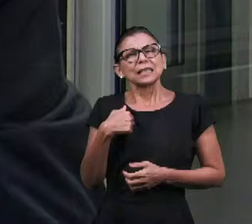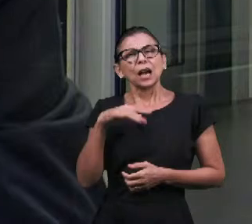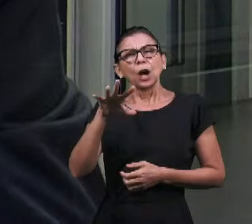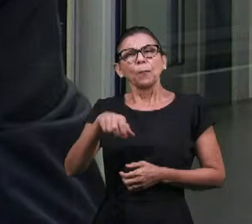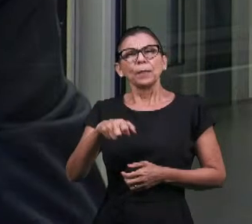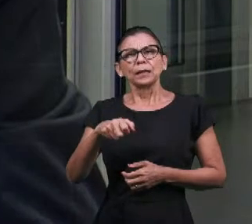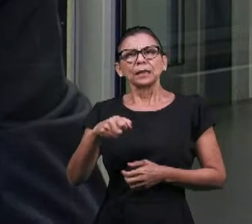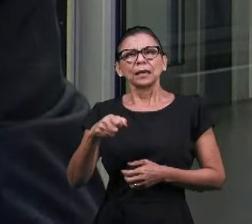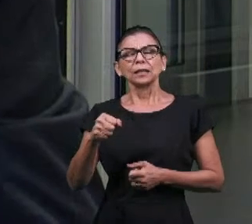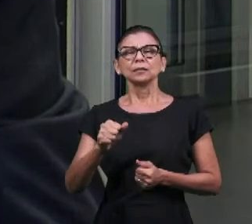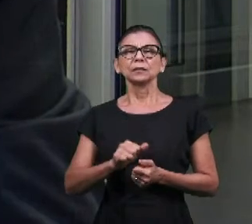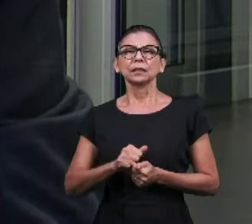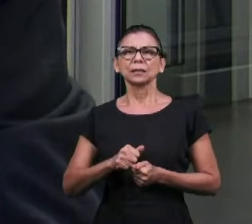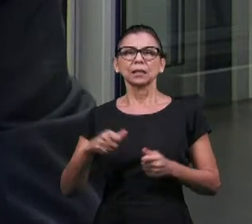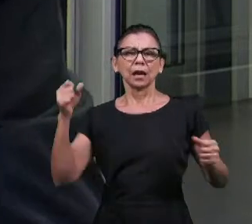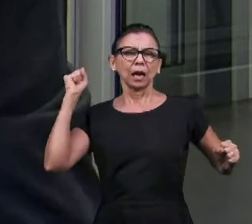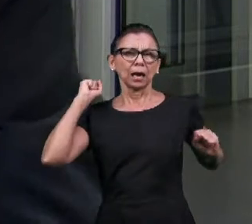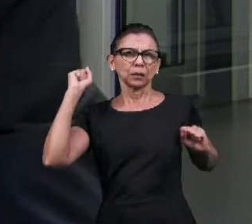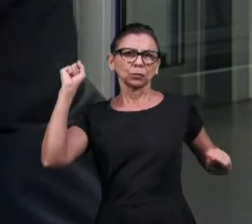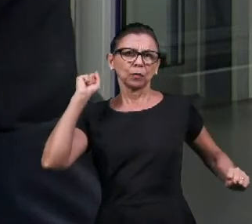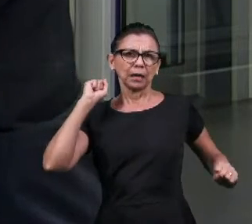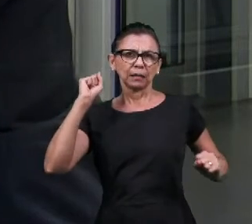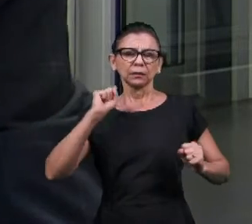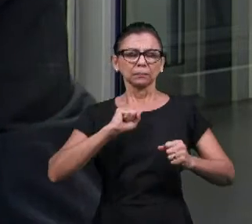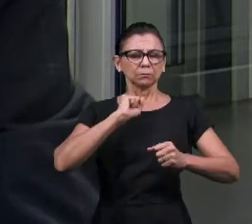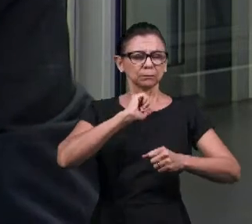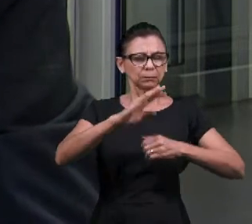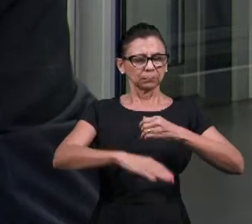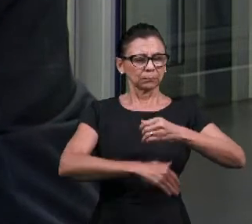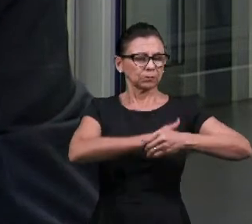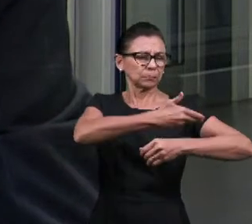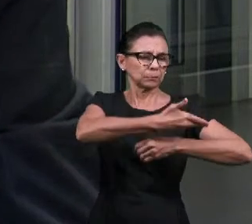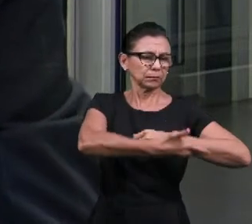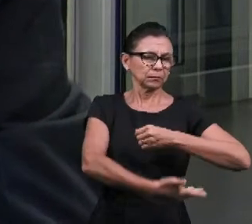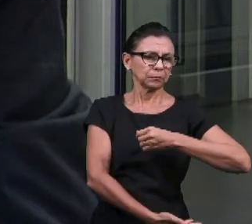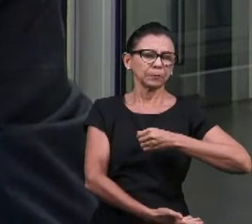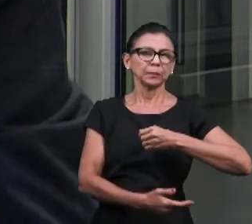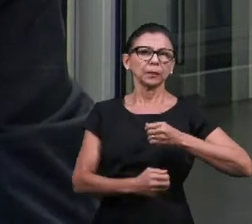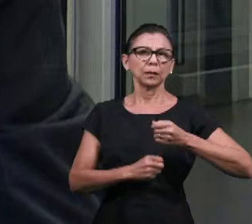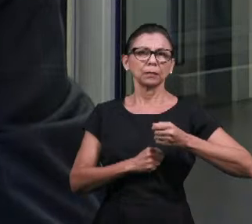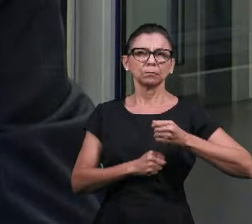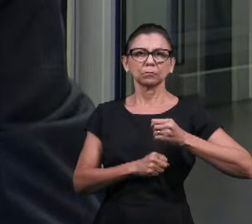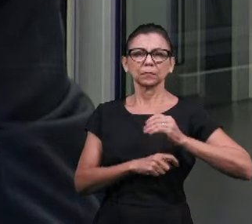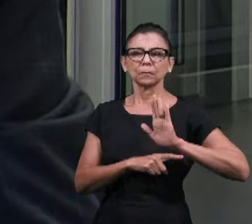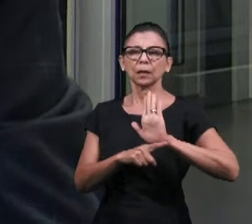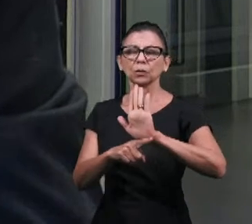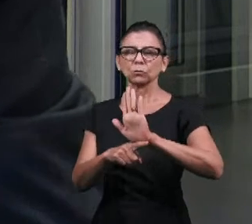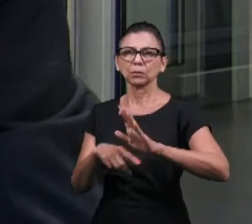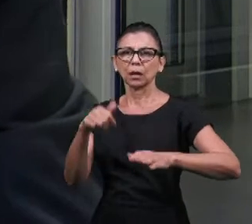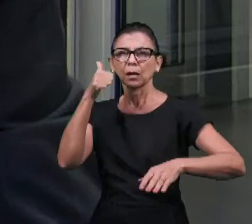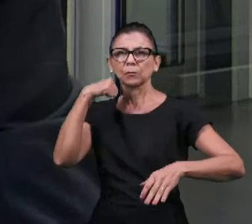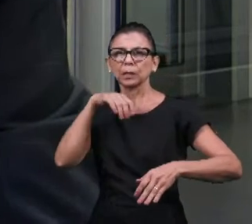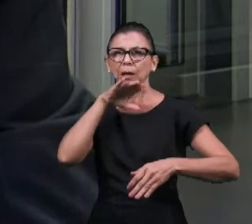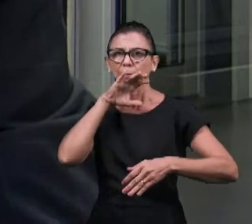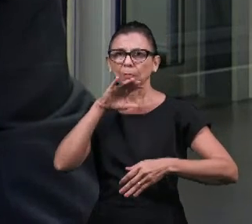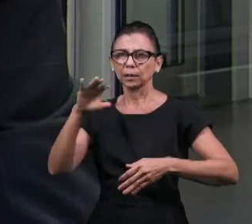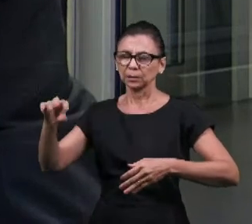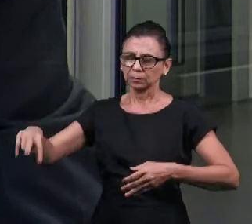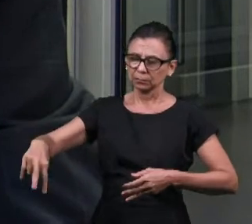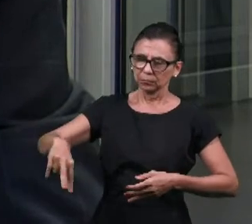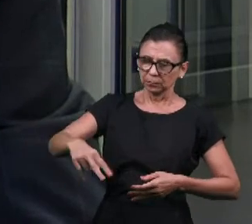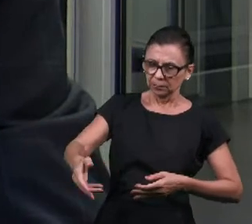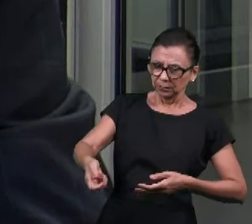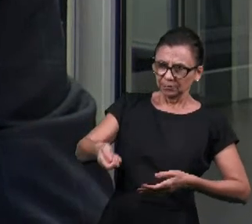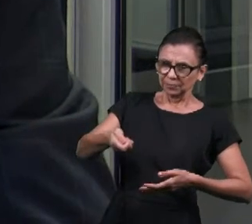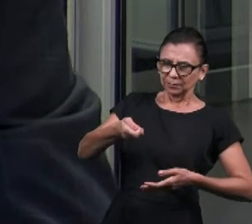quando ela saísse do tanque, do batistério, eu pudesse enxugá-la, levar, né, para ela. E